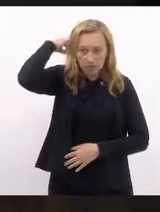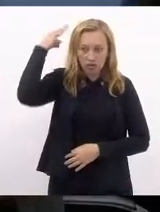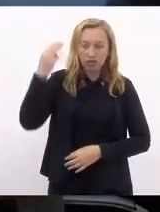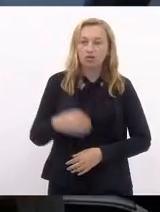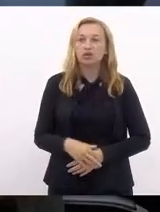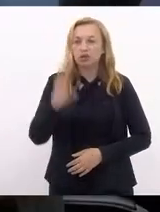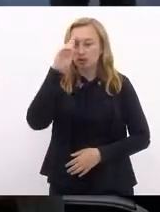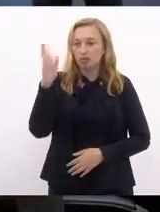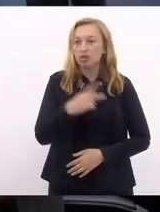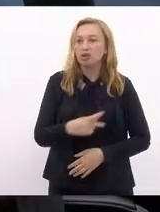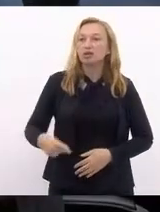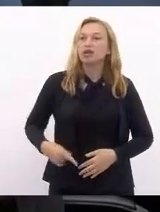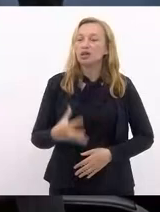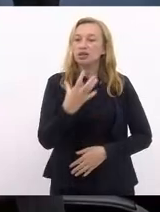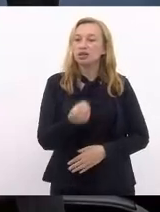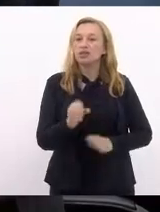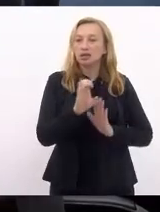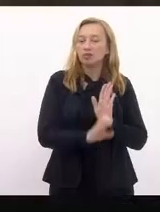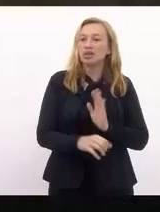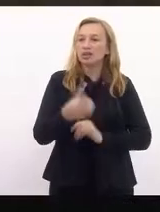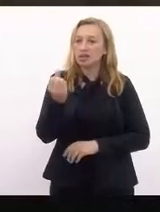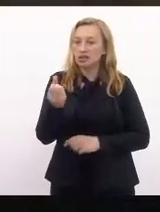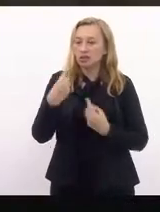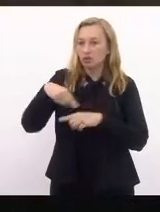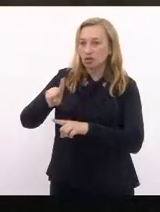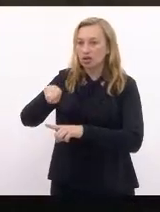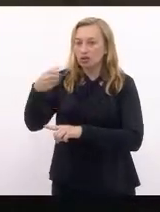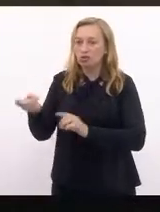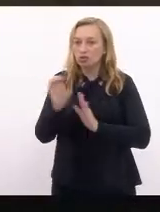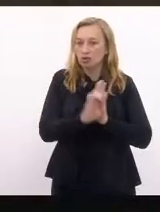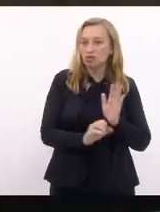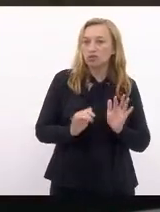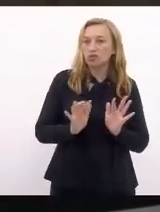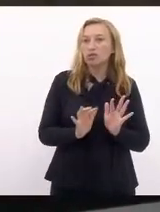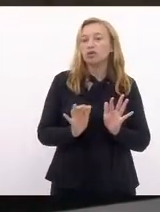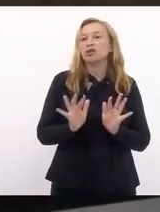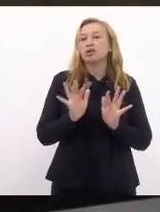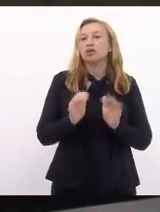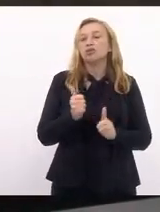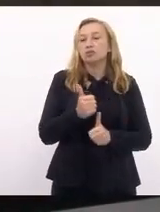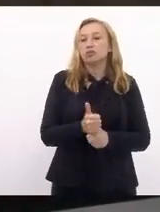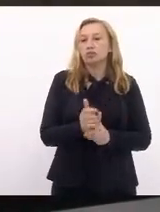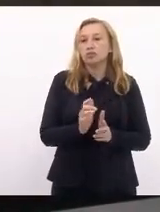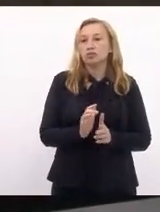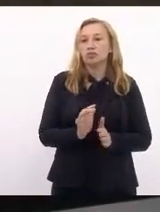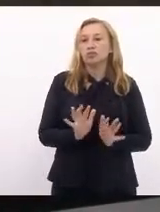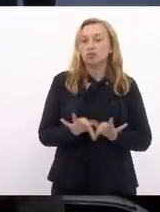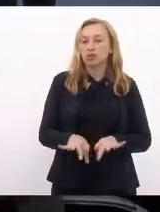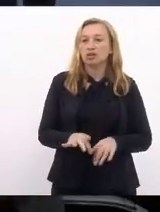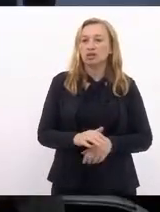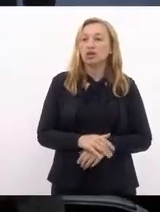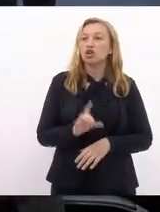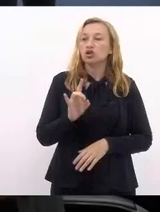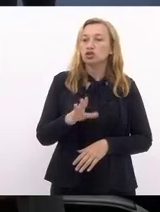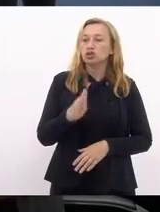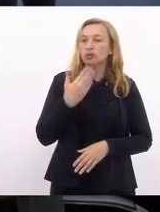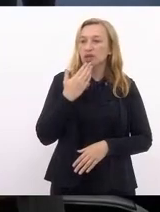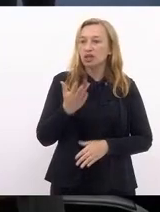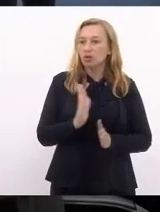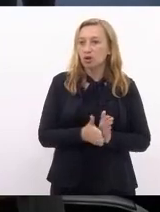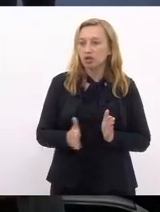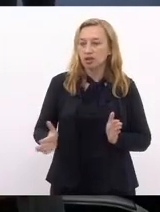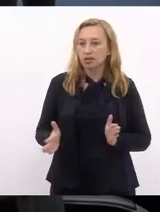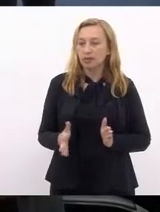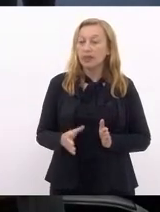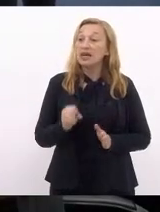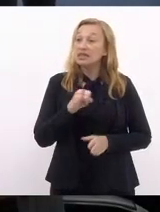seu presente parecer favorável amêndoas seis contrários e mais emendas concluindo o substitutivo o presidente só a questão de ordem